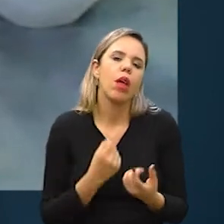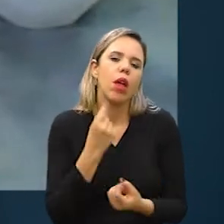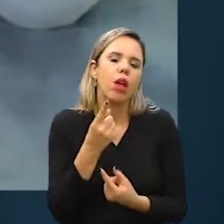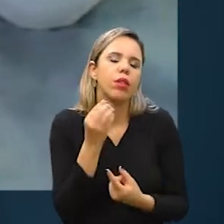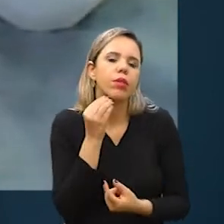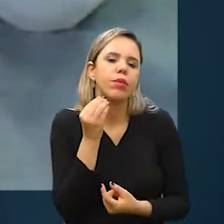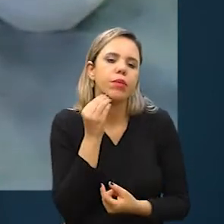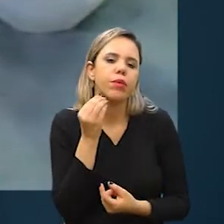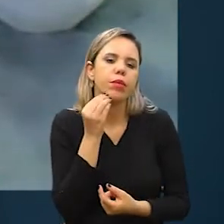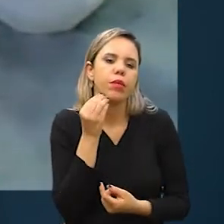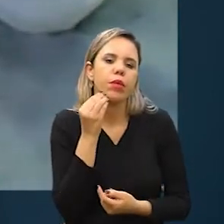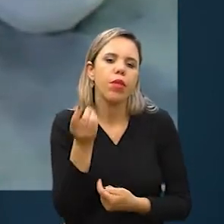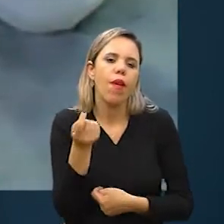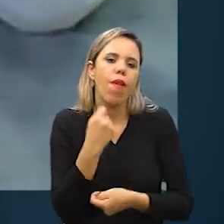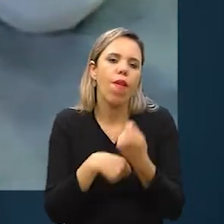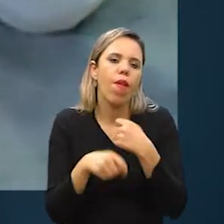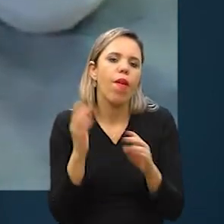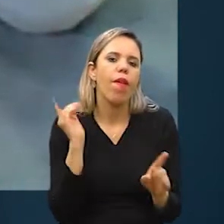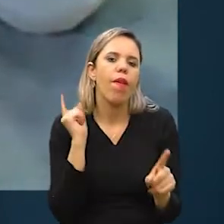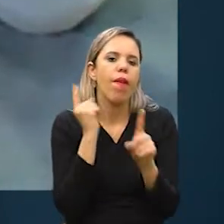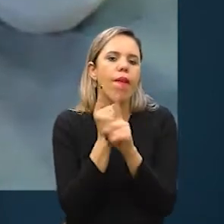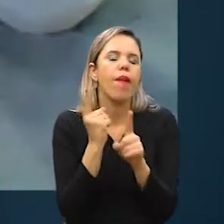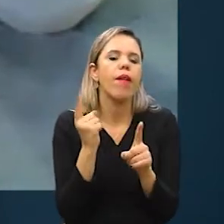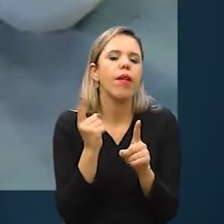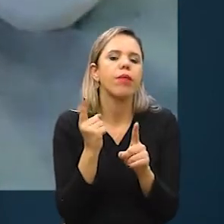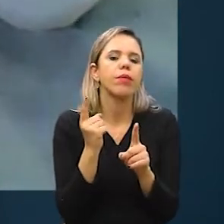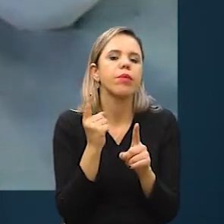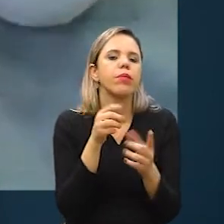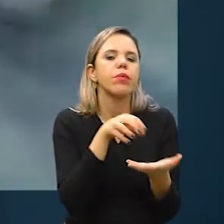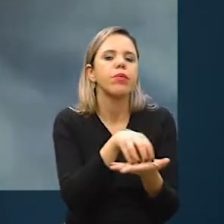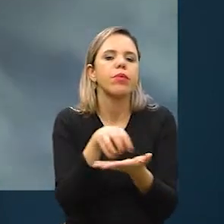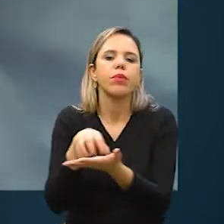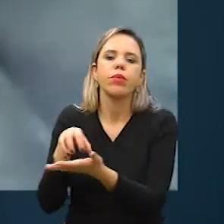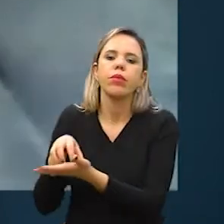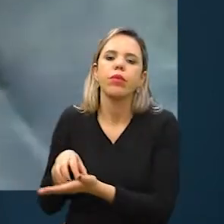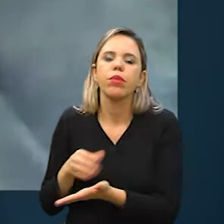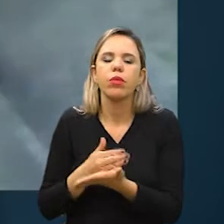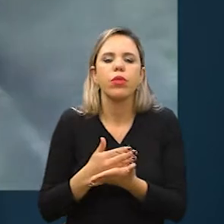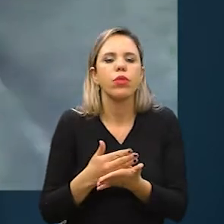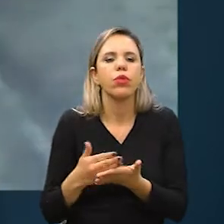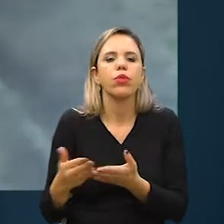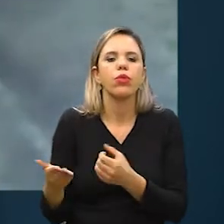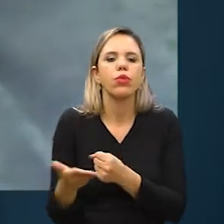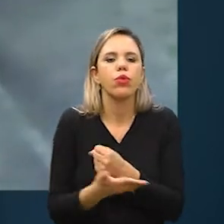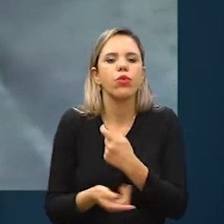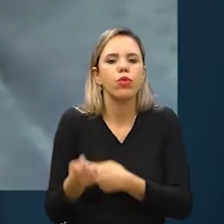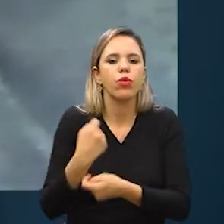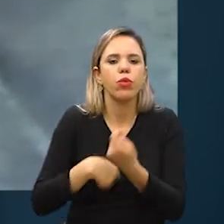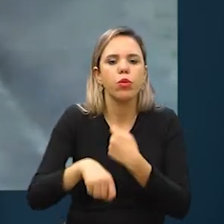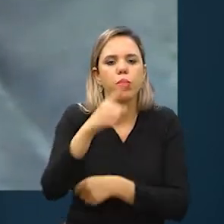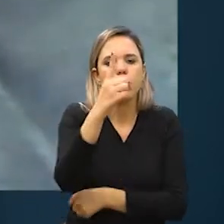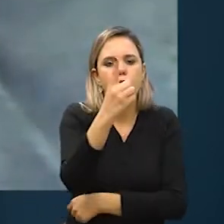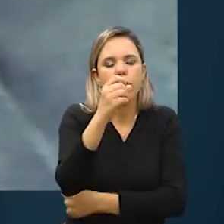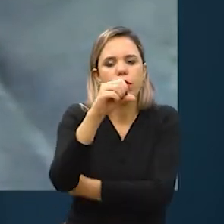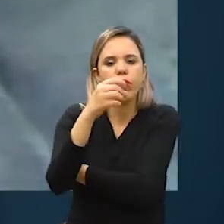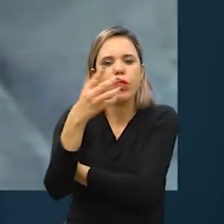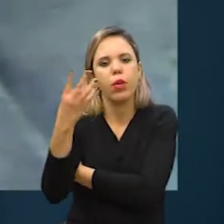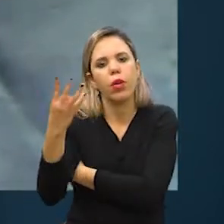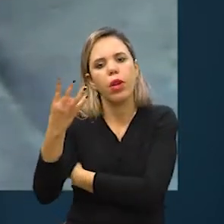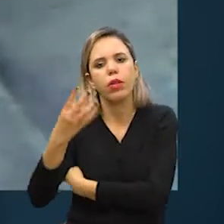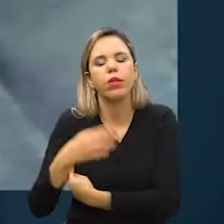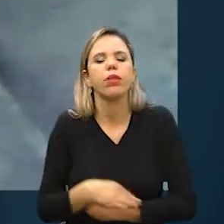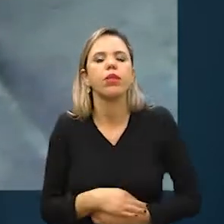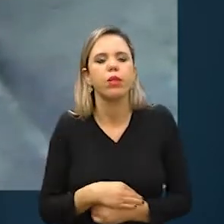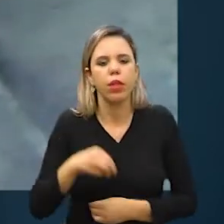buscar algumas oportunidades de mercado. E eu encontrei uma rede que estava começando no mercado em